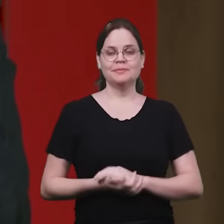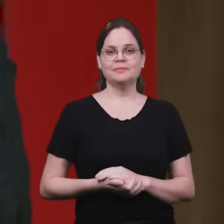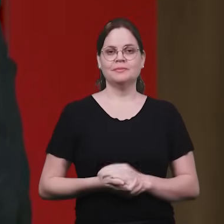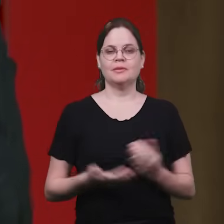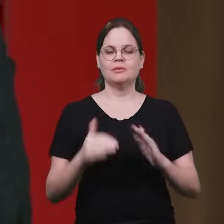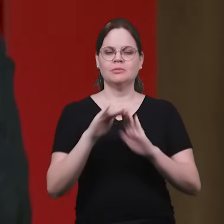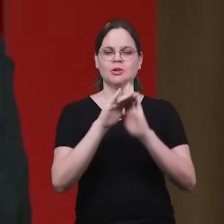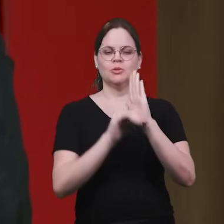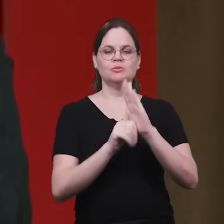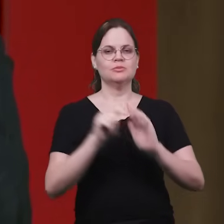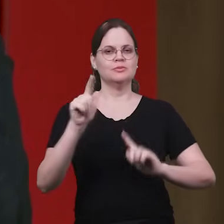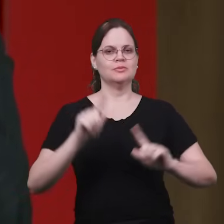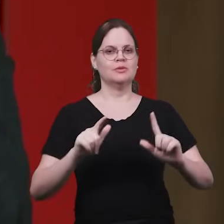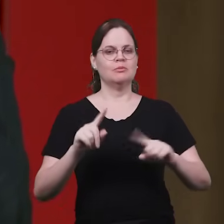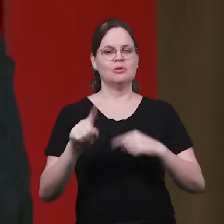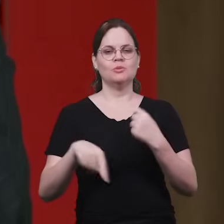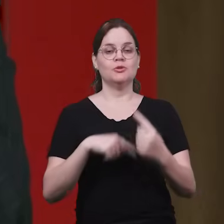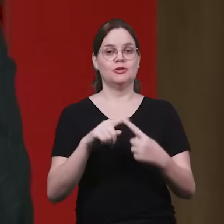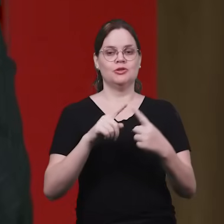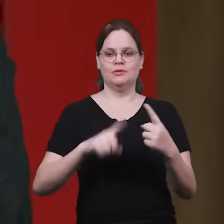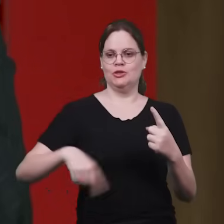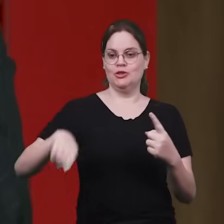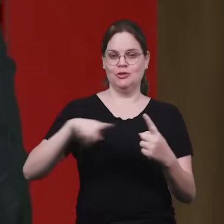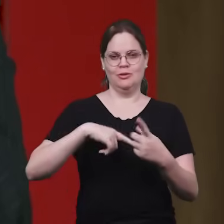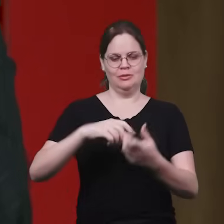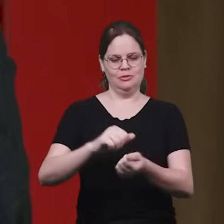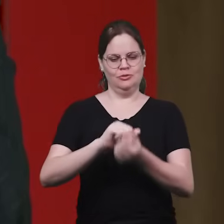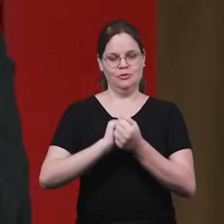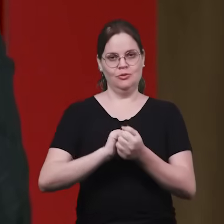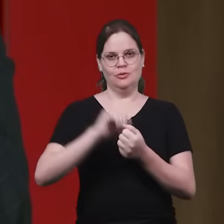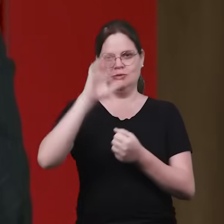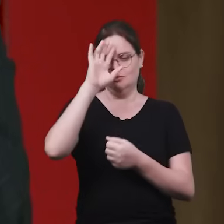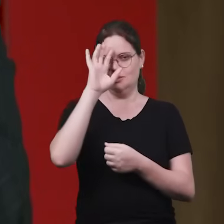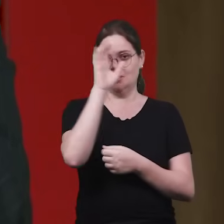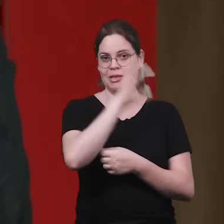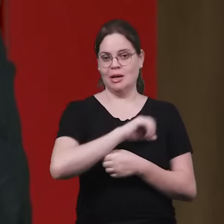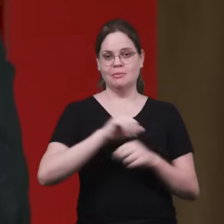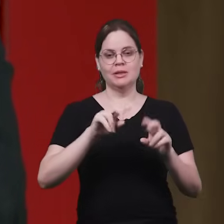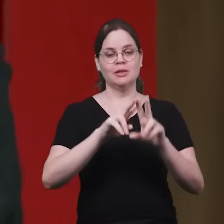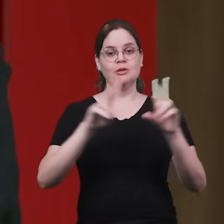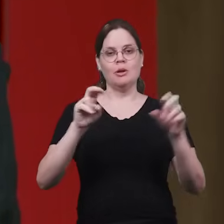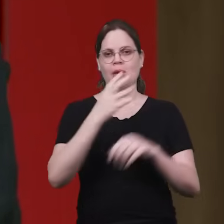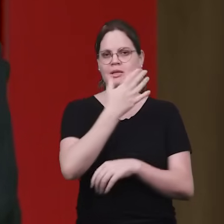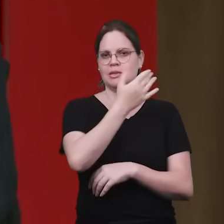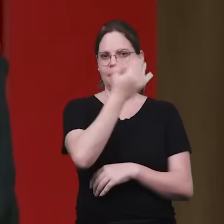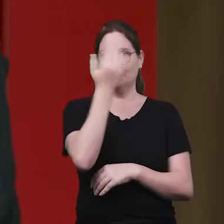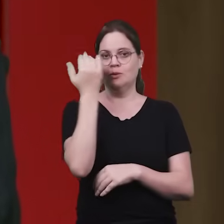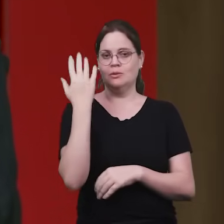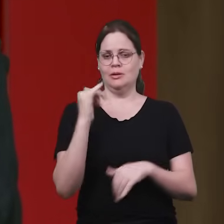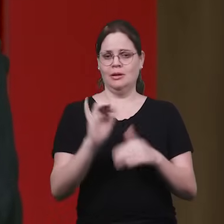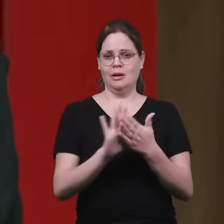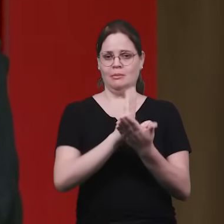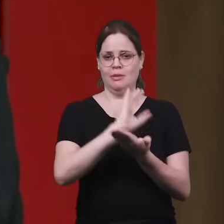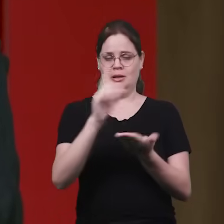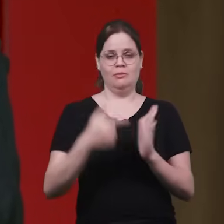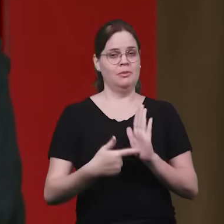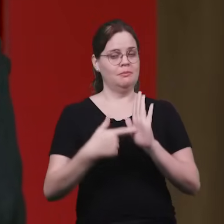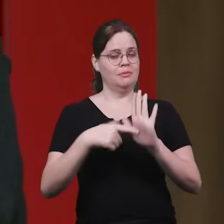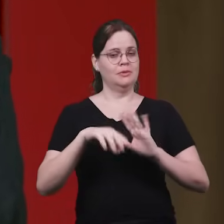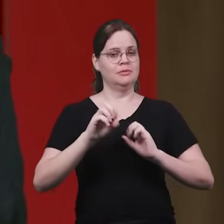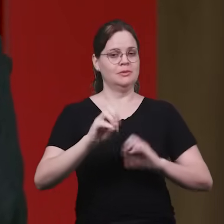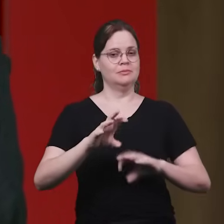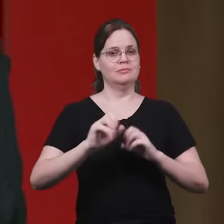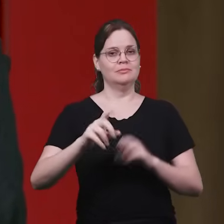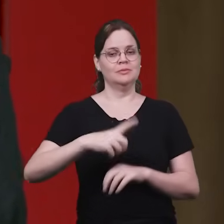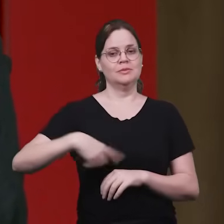o intuito de juntos aprendermos mais dos princípios eternos de sabedoria que a Palavra de Deus nos